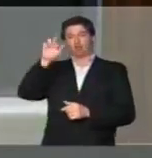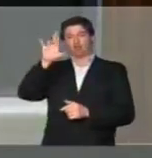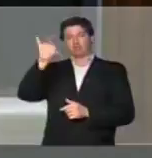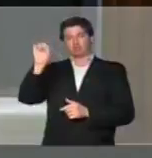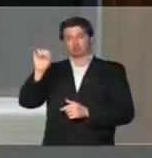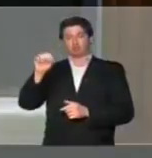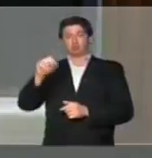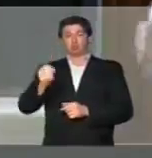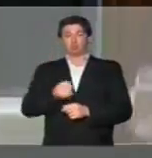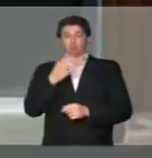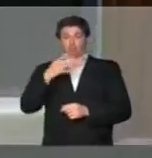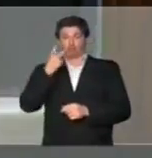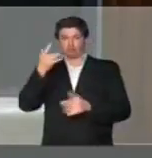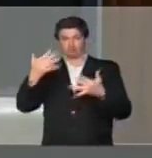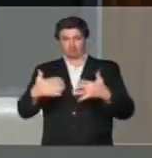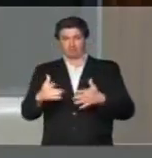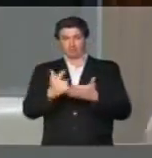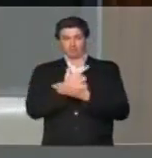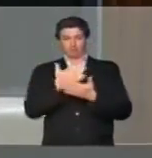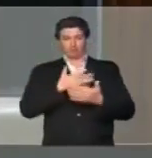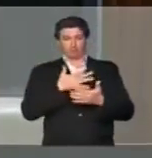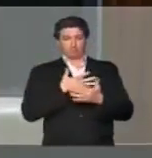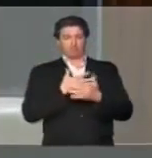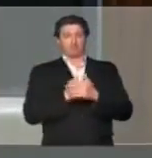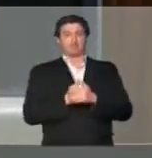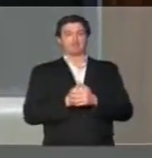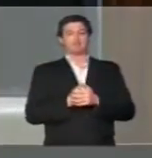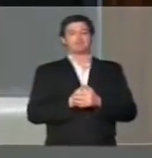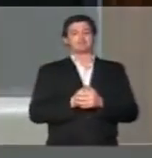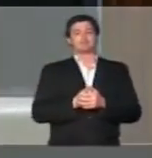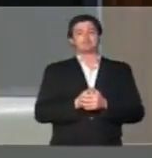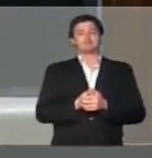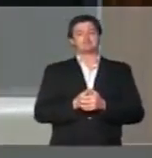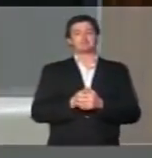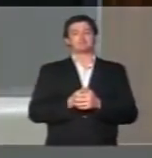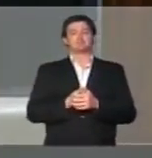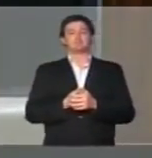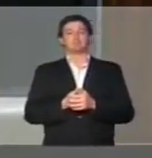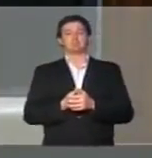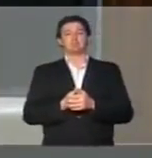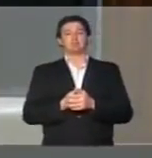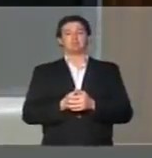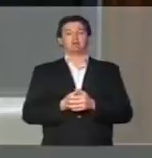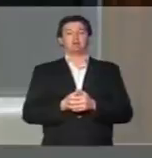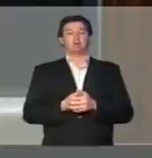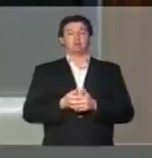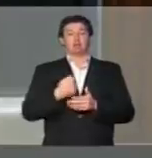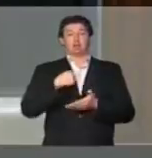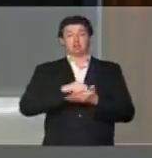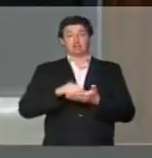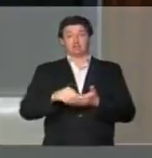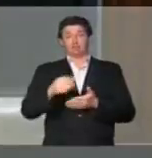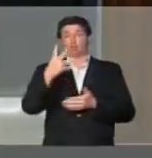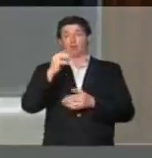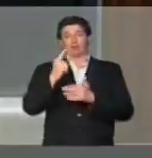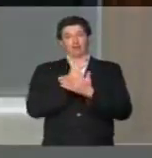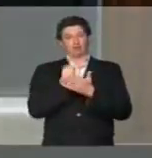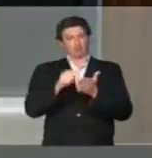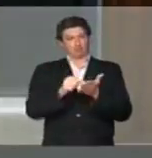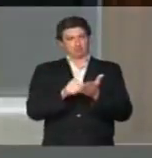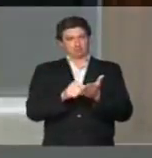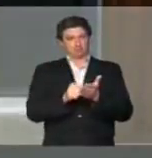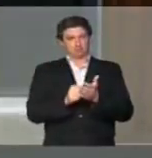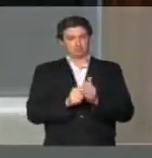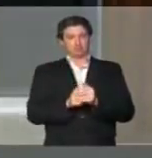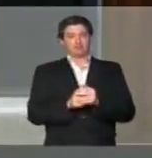eu vou falar sobre este livro, sobre isso aqui é o 40º livro que a gente escreve, muitos deles